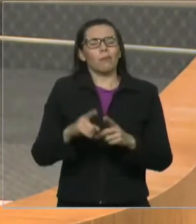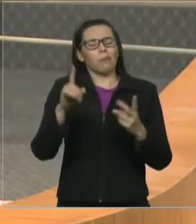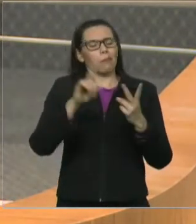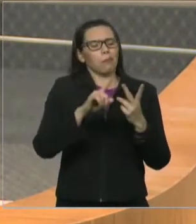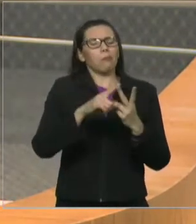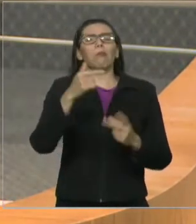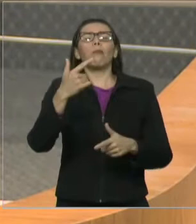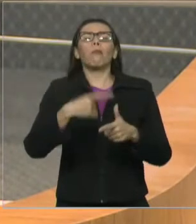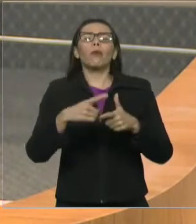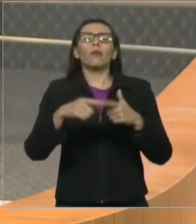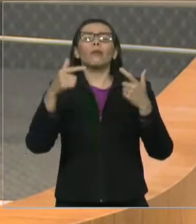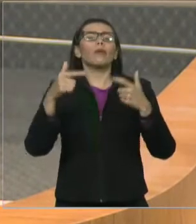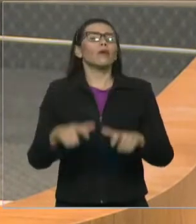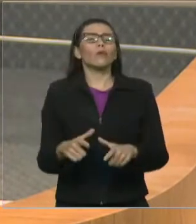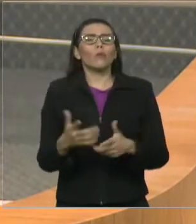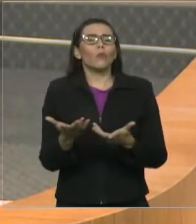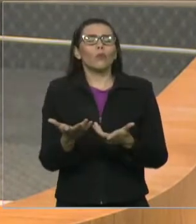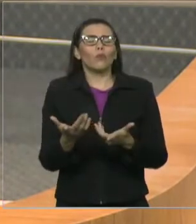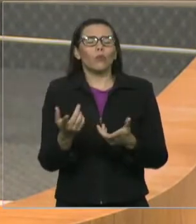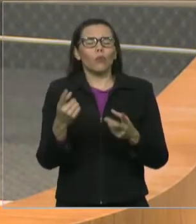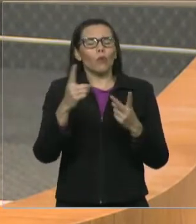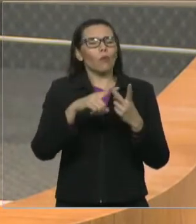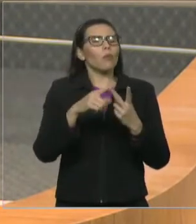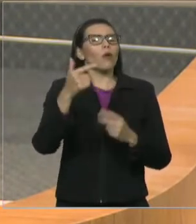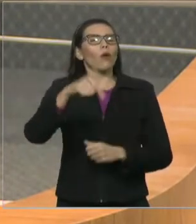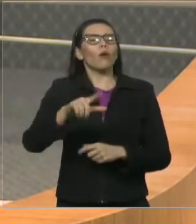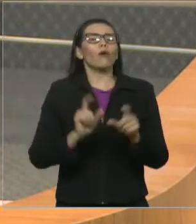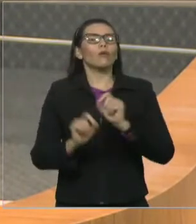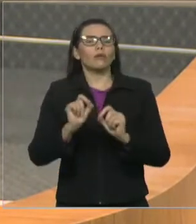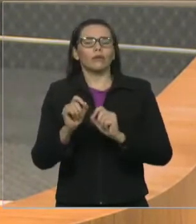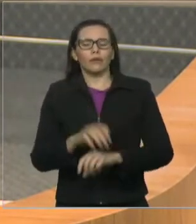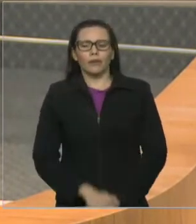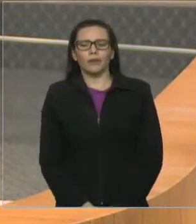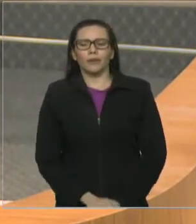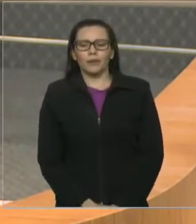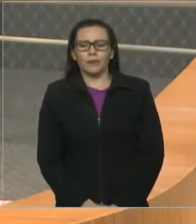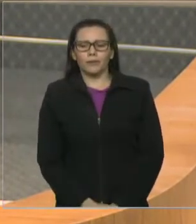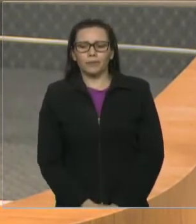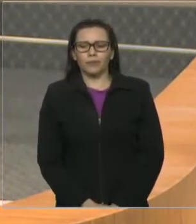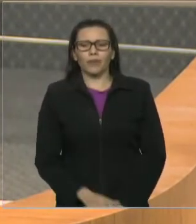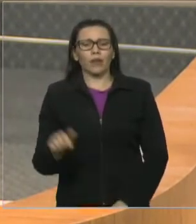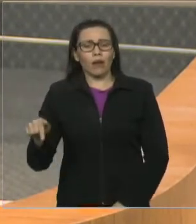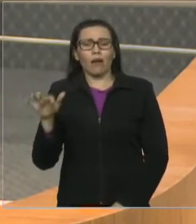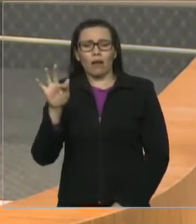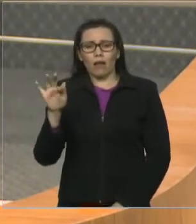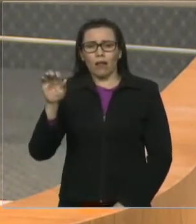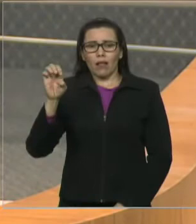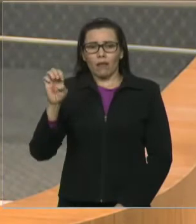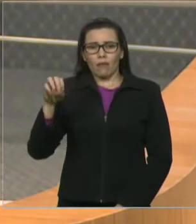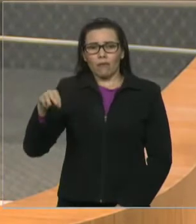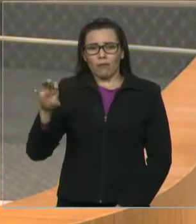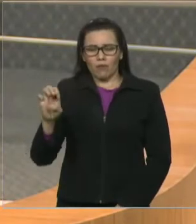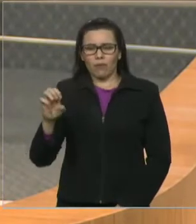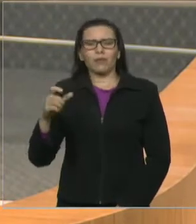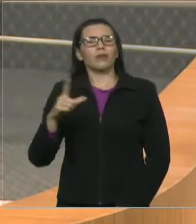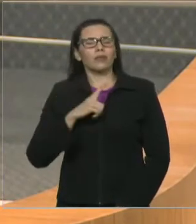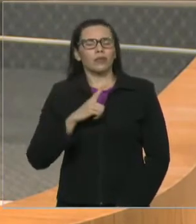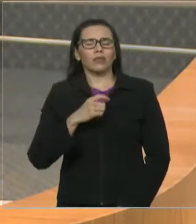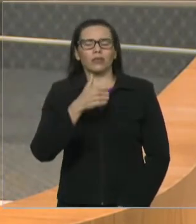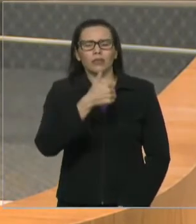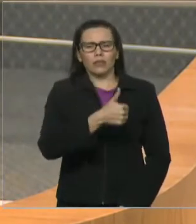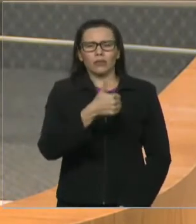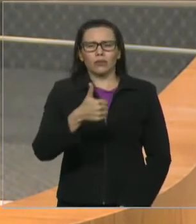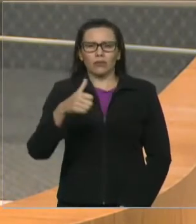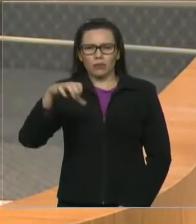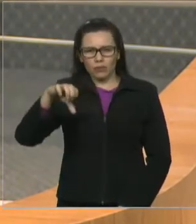no tratamento dessas pessoas. Como é que acontece? Hoje tem um cadastro na FEME, tem 119 pacientes cadastrados